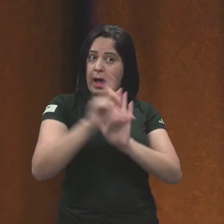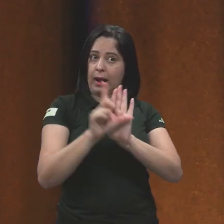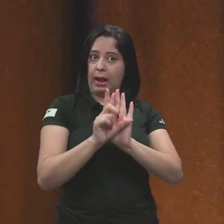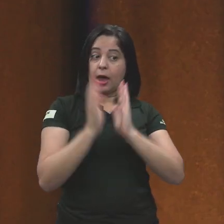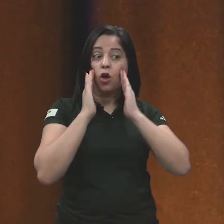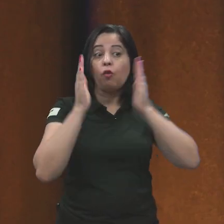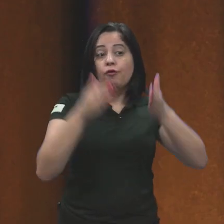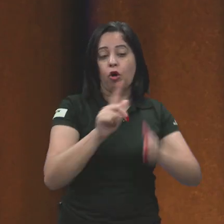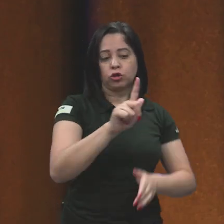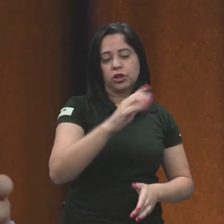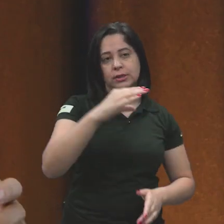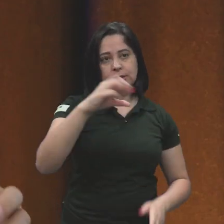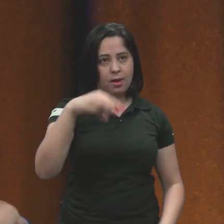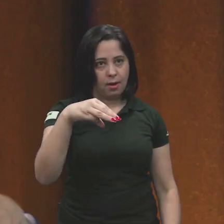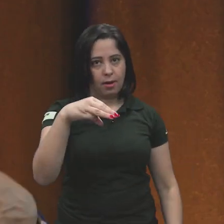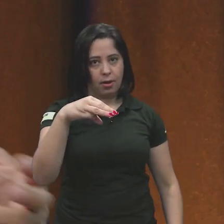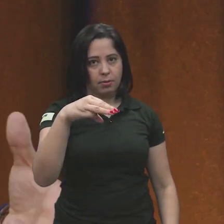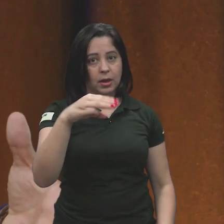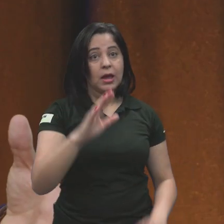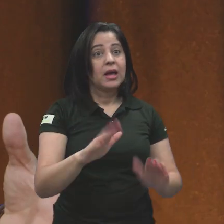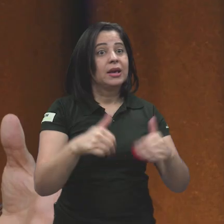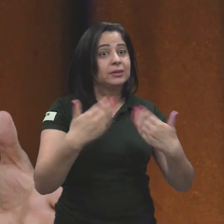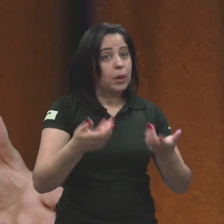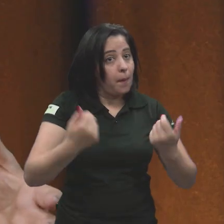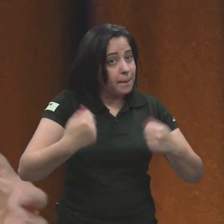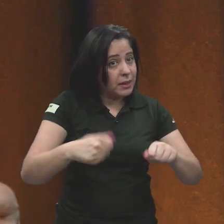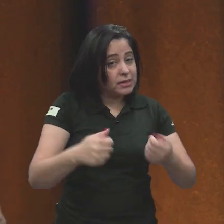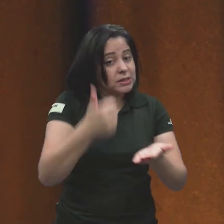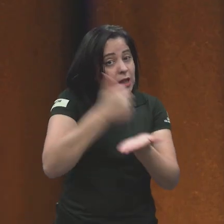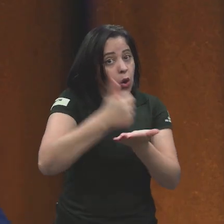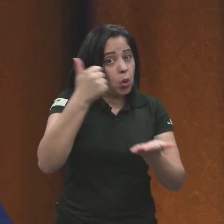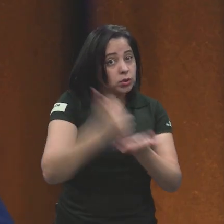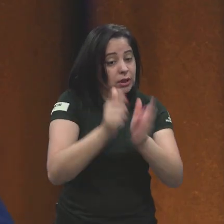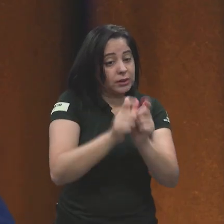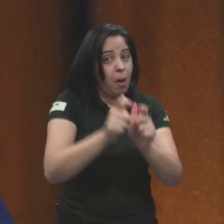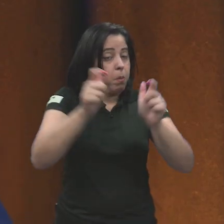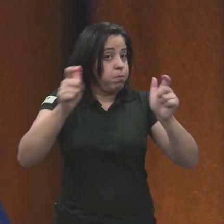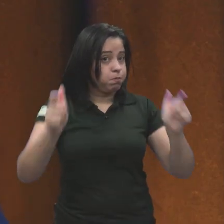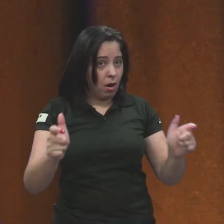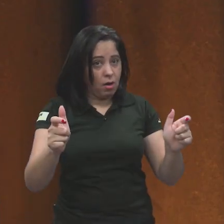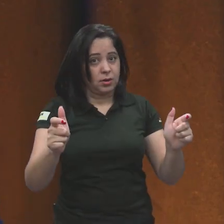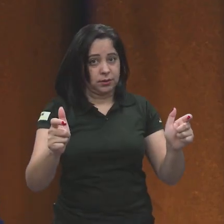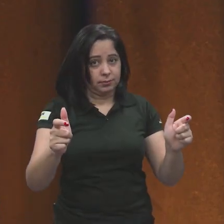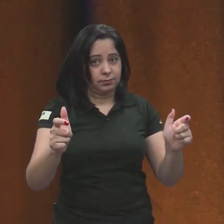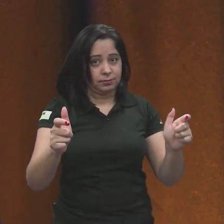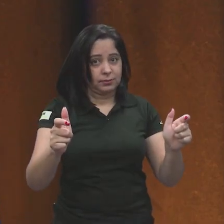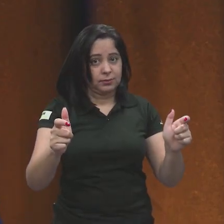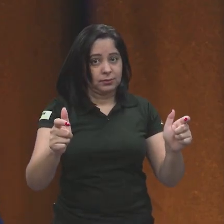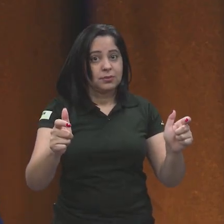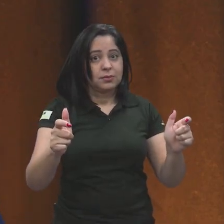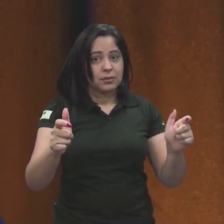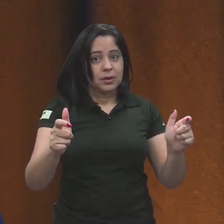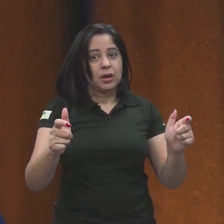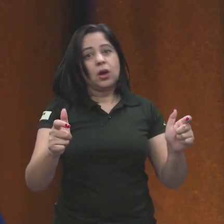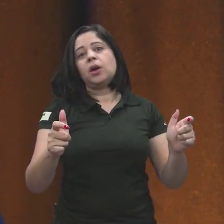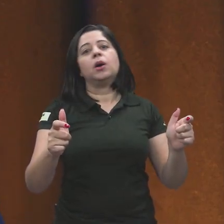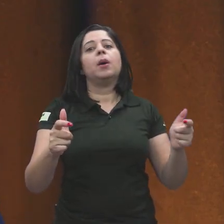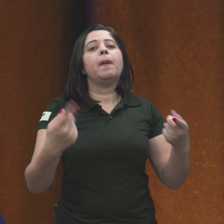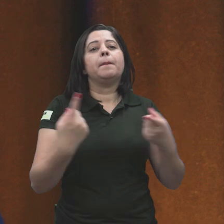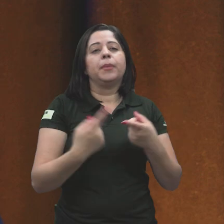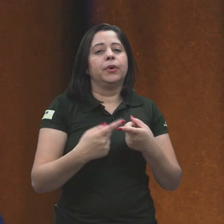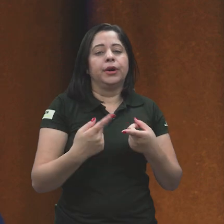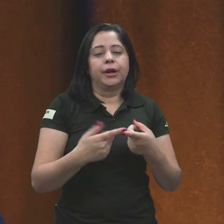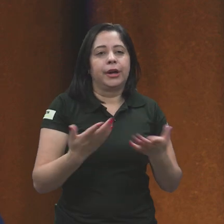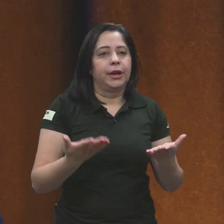guardas municipais. Sim. Mas é a gente aumentar o quadro, né, dos guardas municipais, que hoje a gente tem uma defasagem muito grande, né,